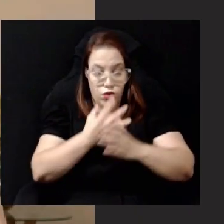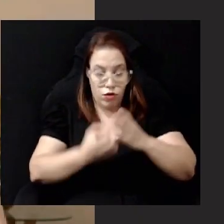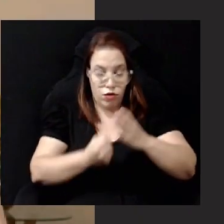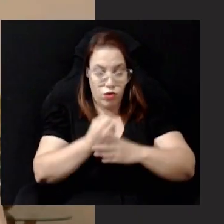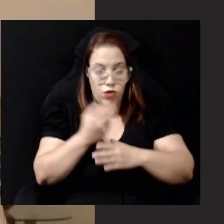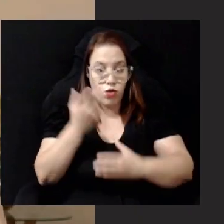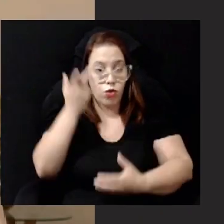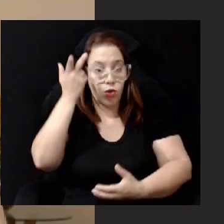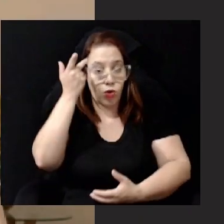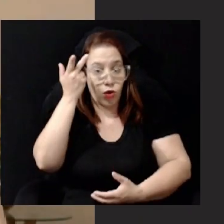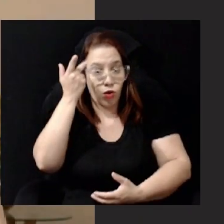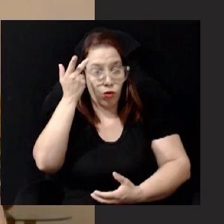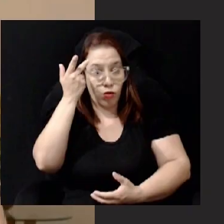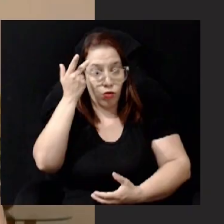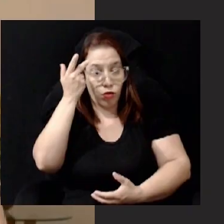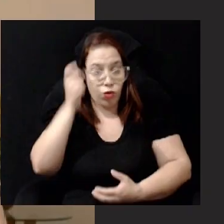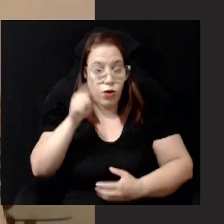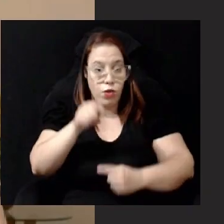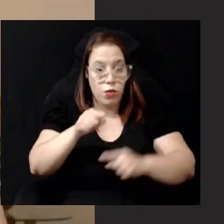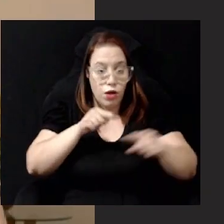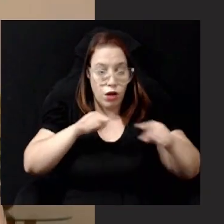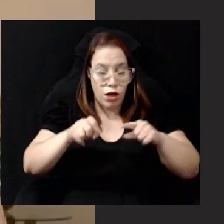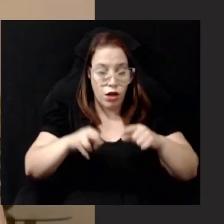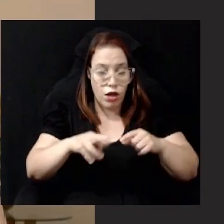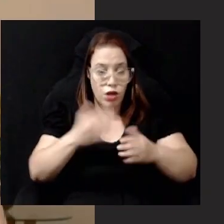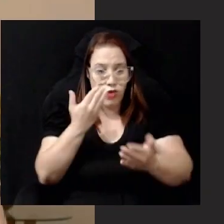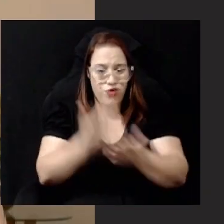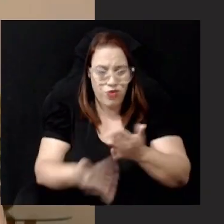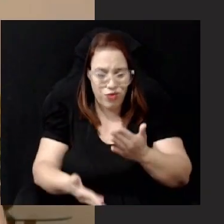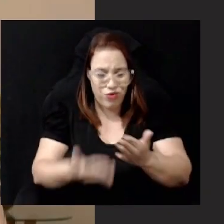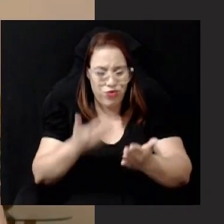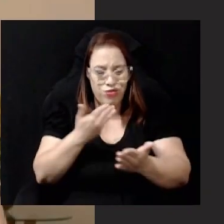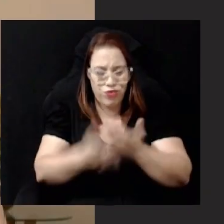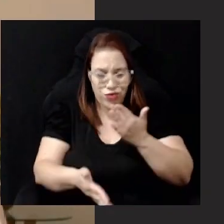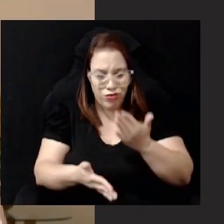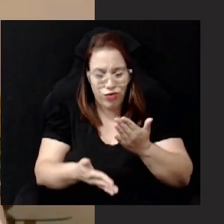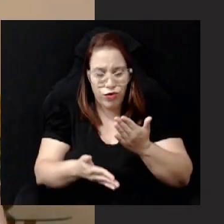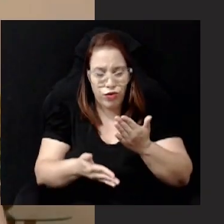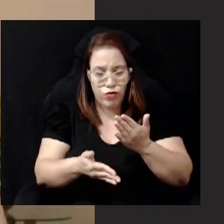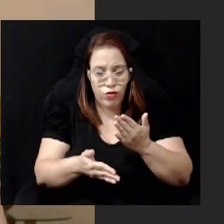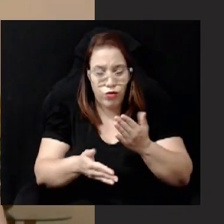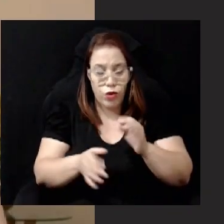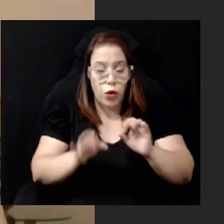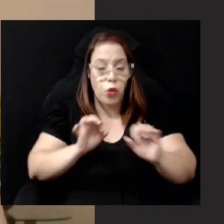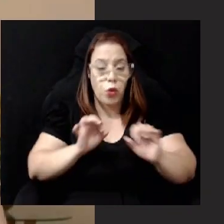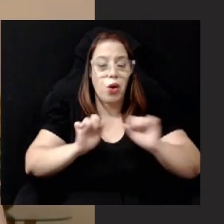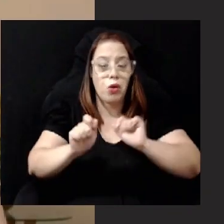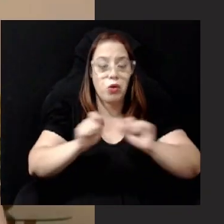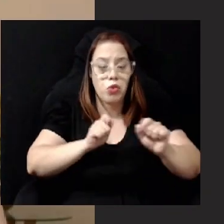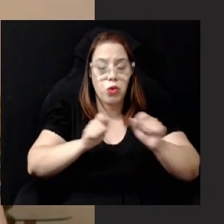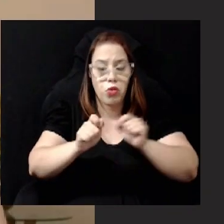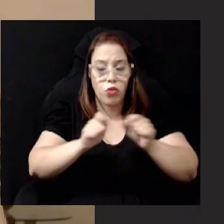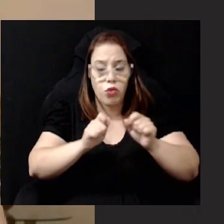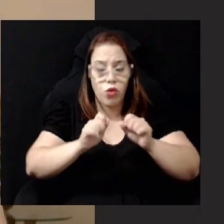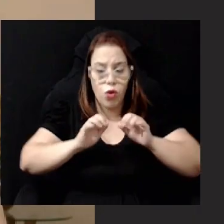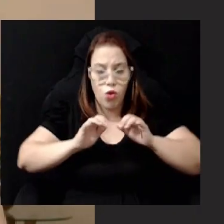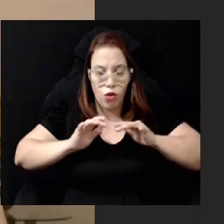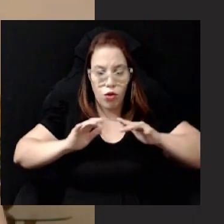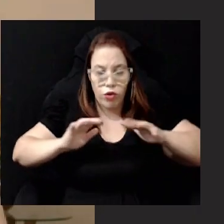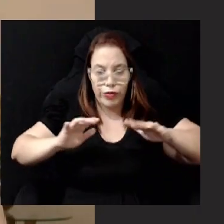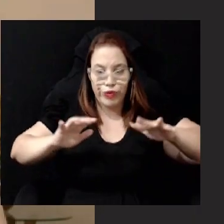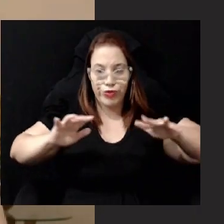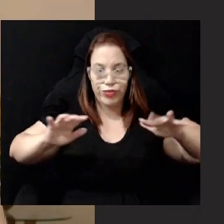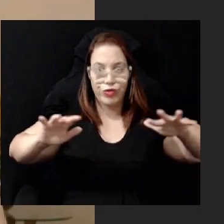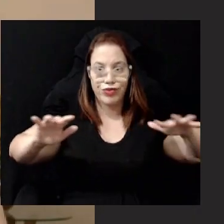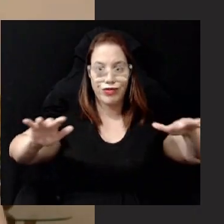células normais, mas essas células elas perdem a capacidade de ter um autocontrole e de se multiplicarem e de